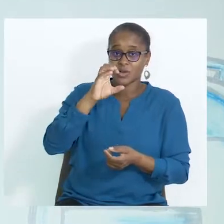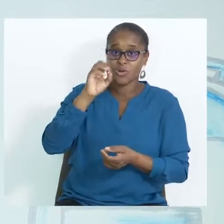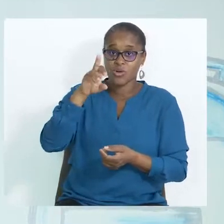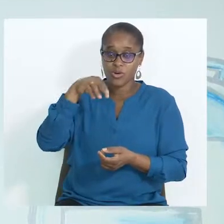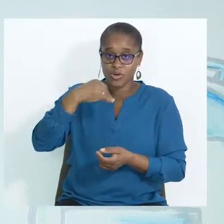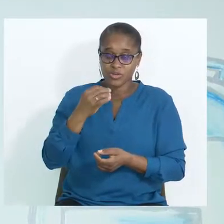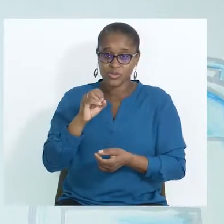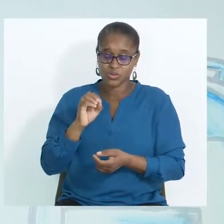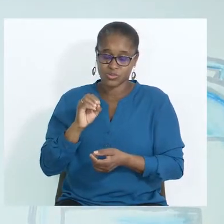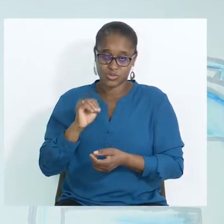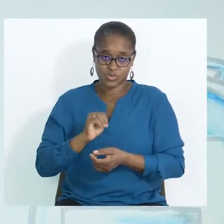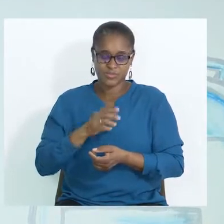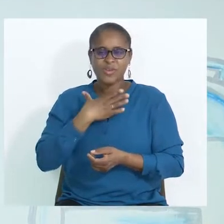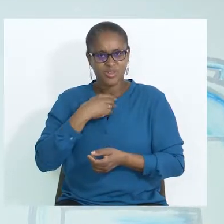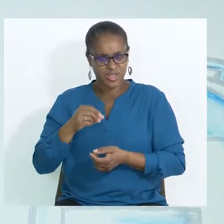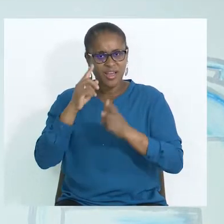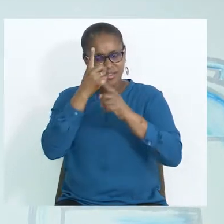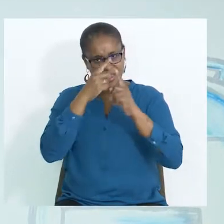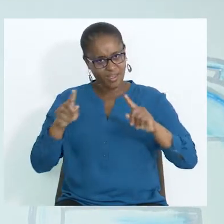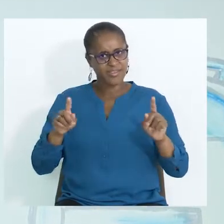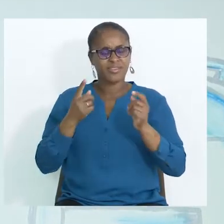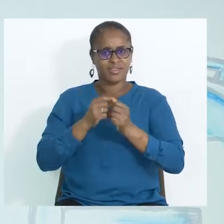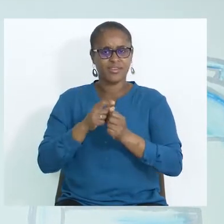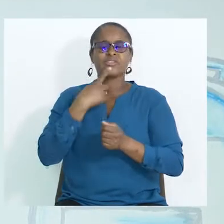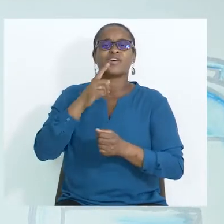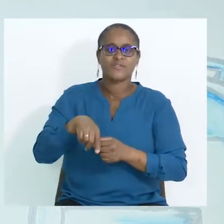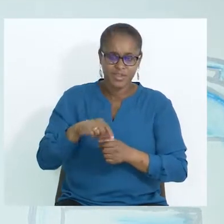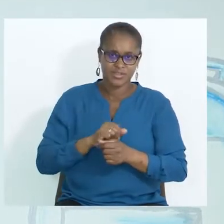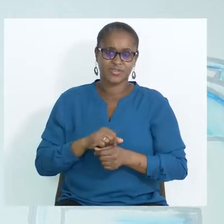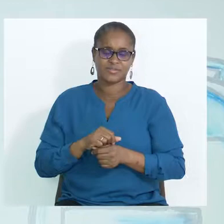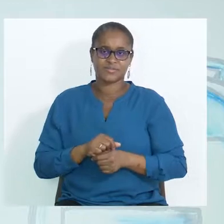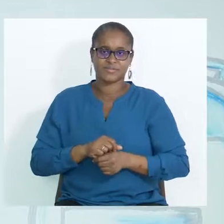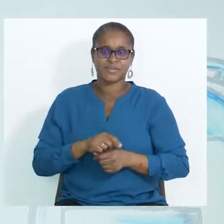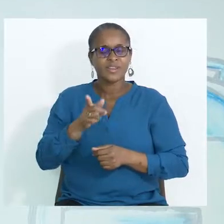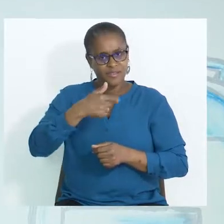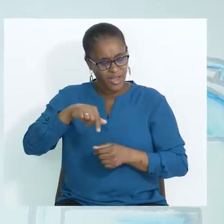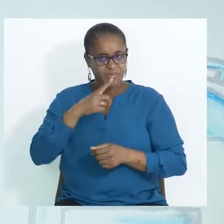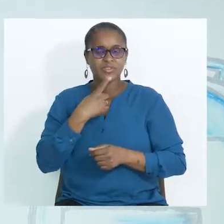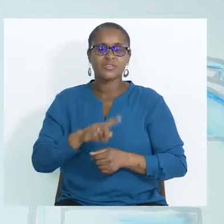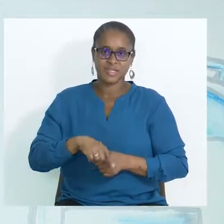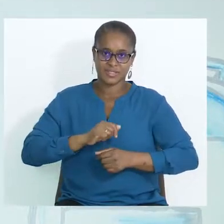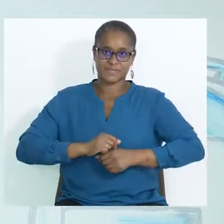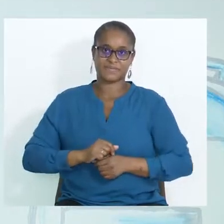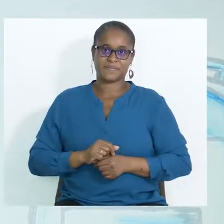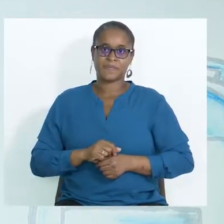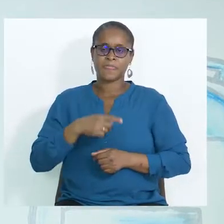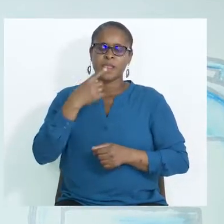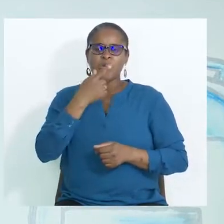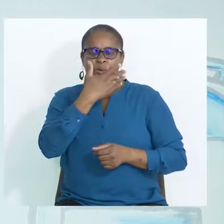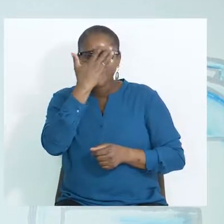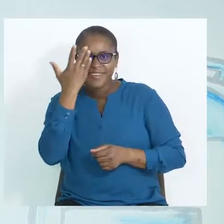córneos gostaram da canção Então vamos lá repetir mais uma vez vamos lá